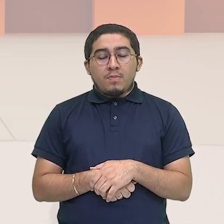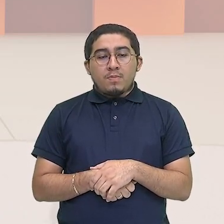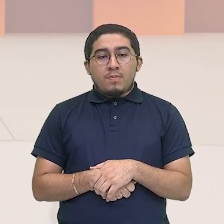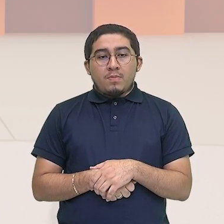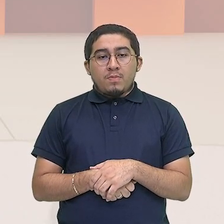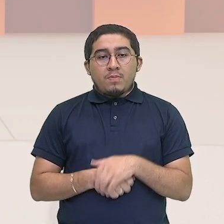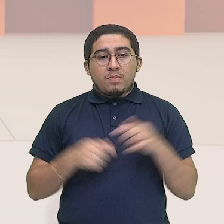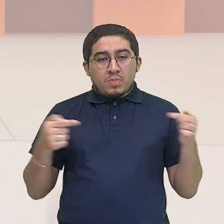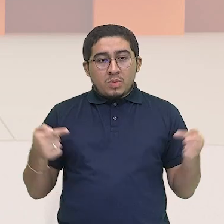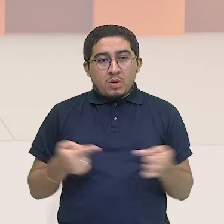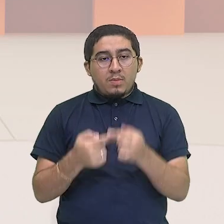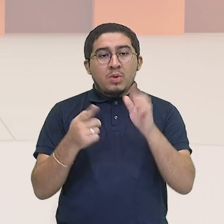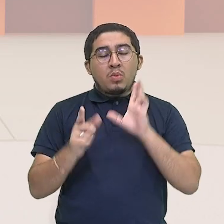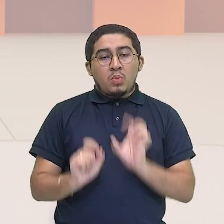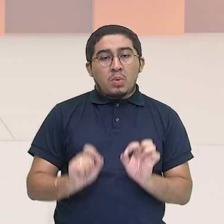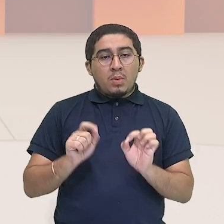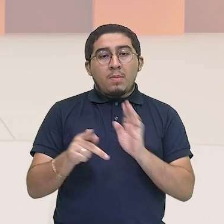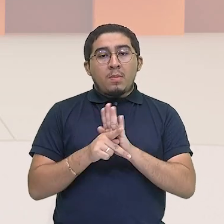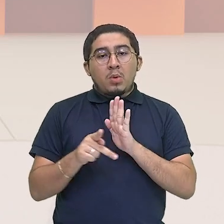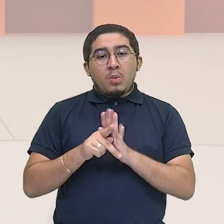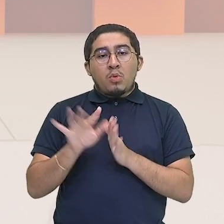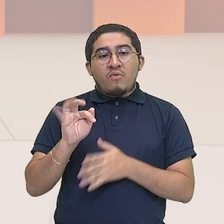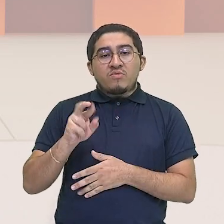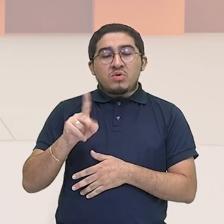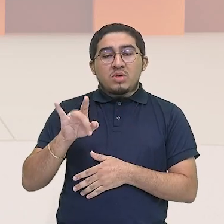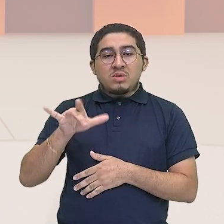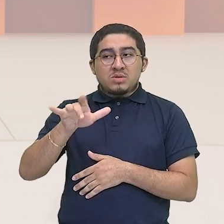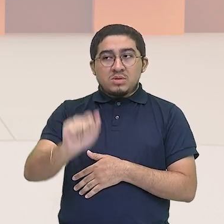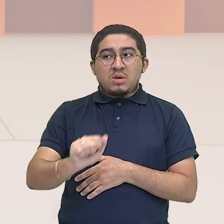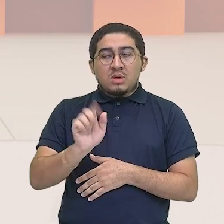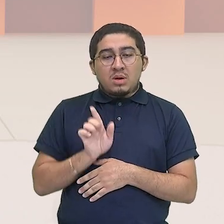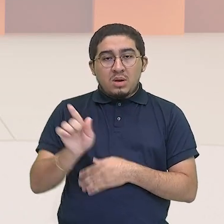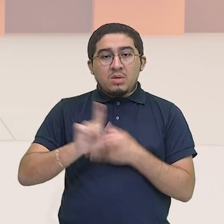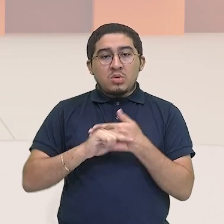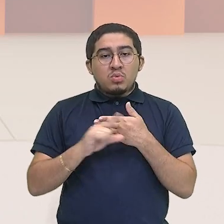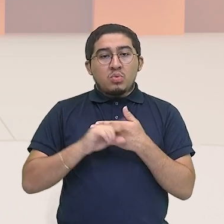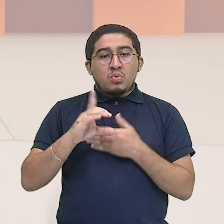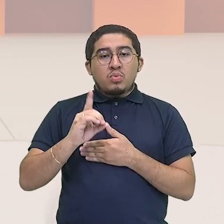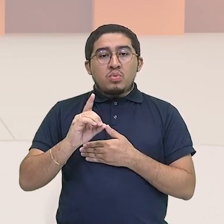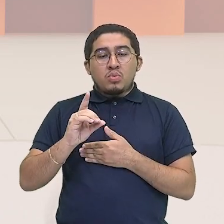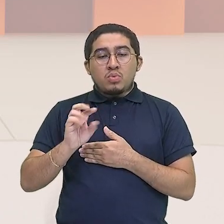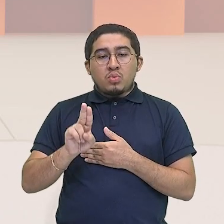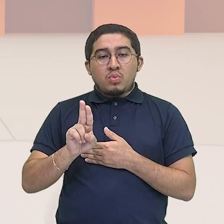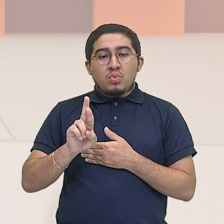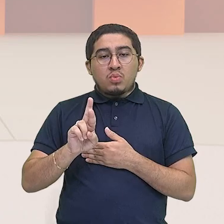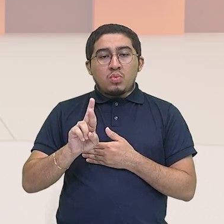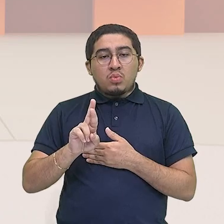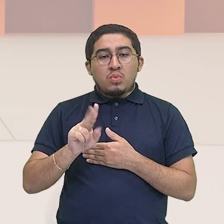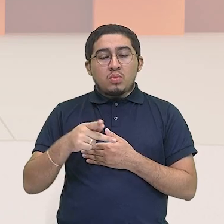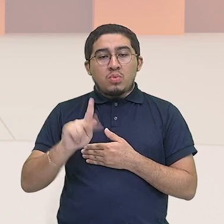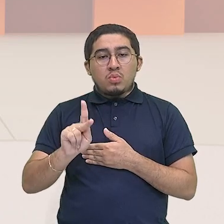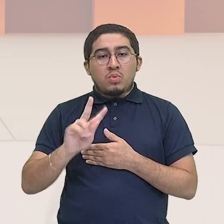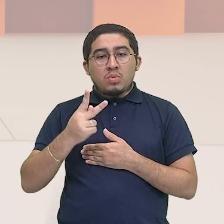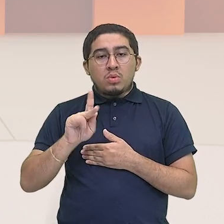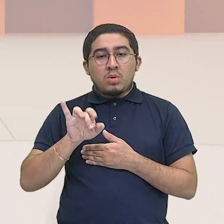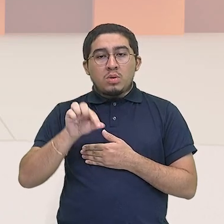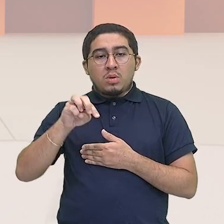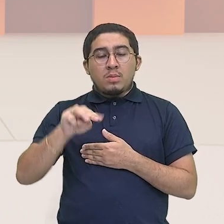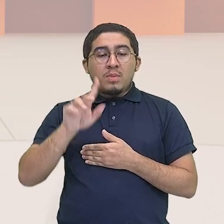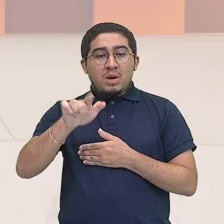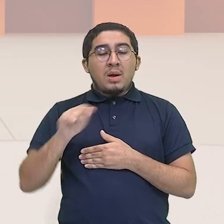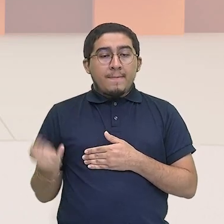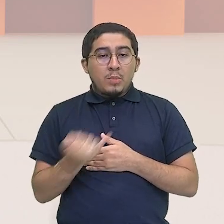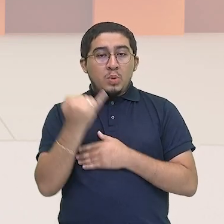na abordagem funcionalista de Durkheim, né? E ela vê a importância das normas para